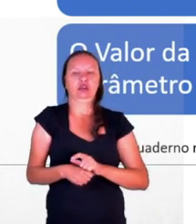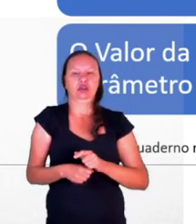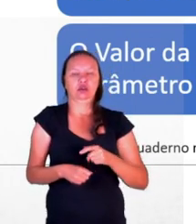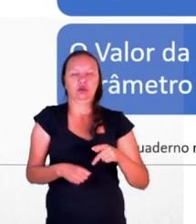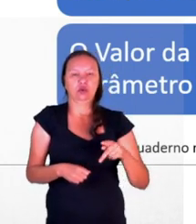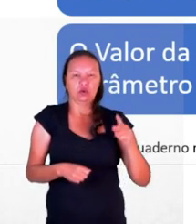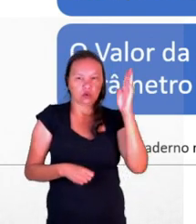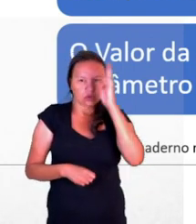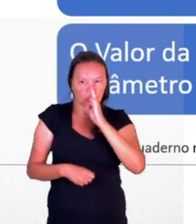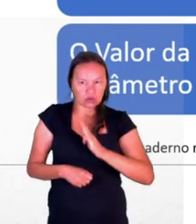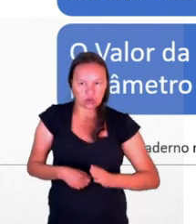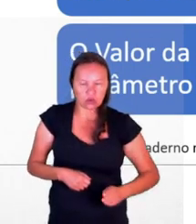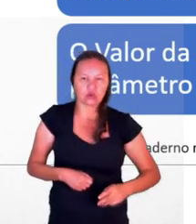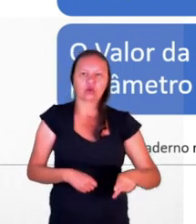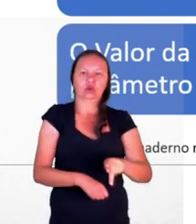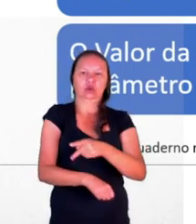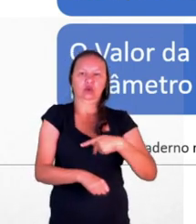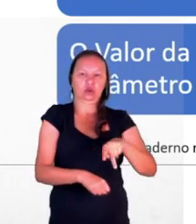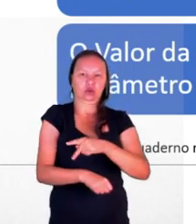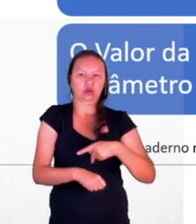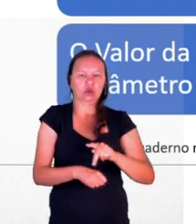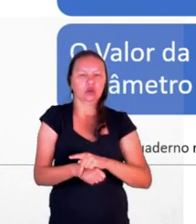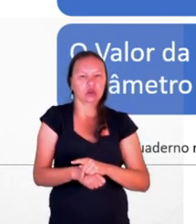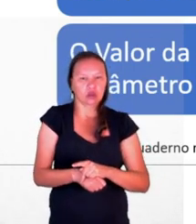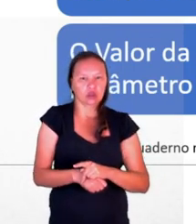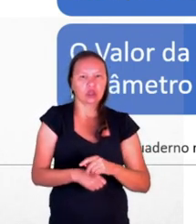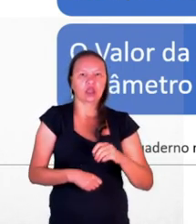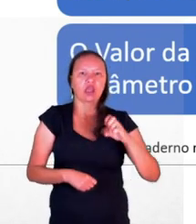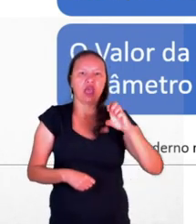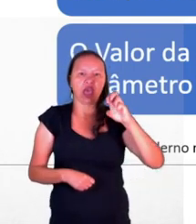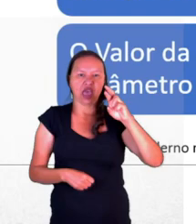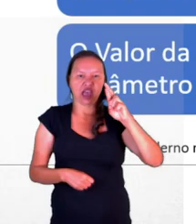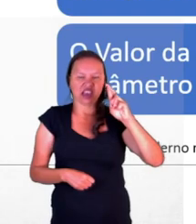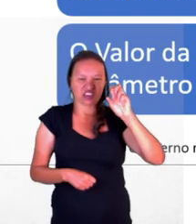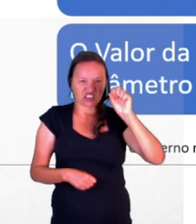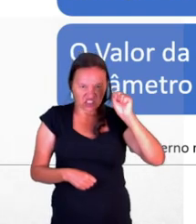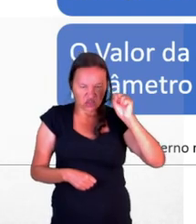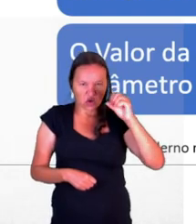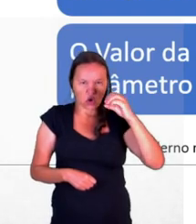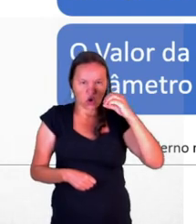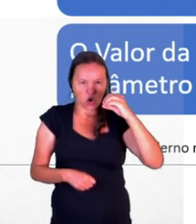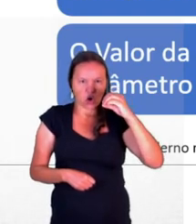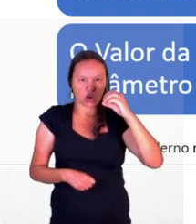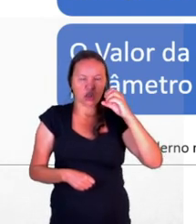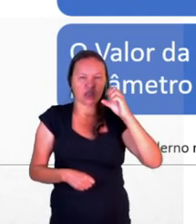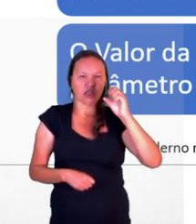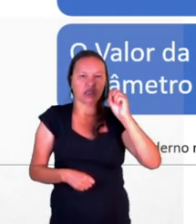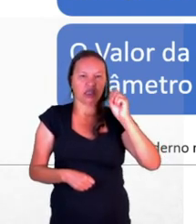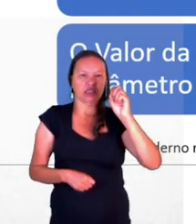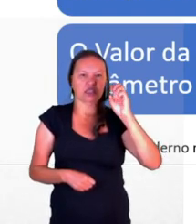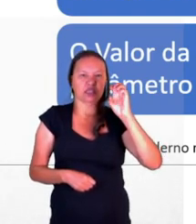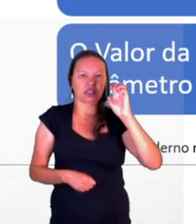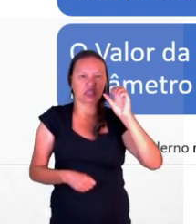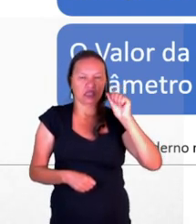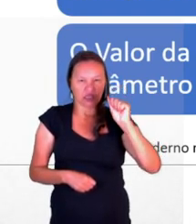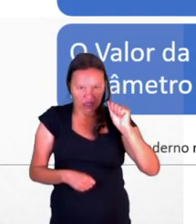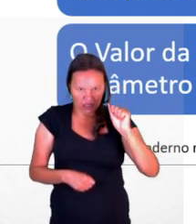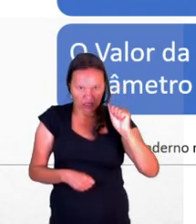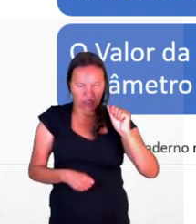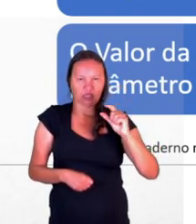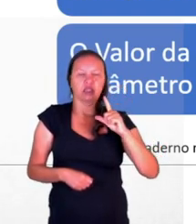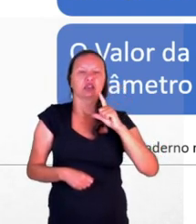ou em qualquer país sob a égide da OEA deve